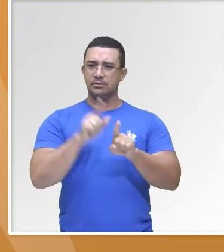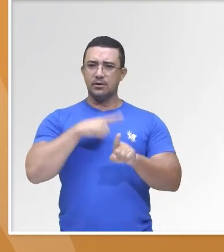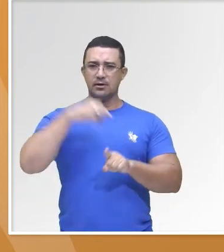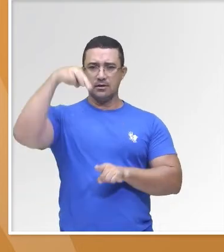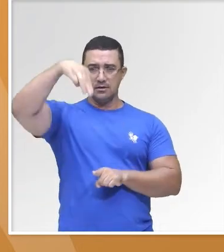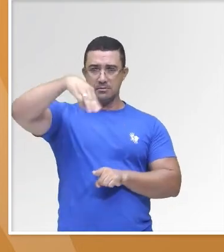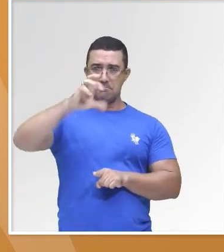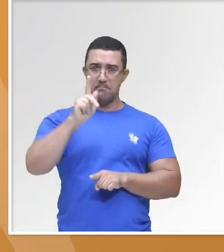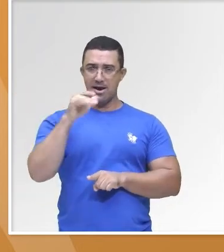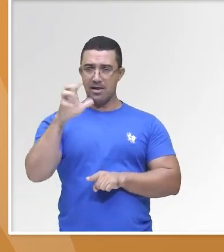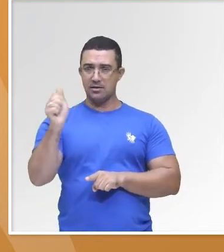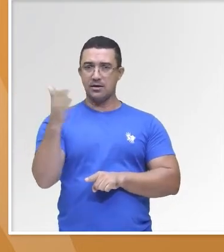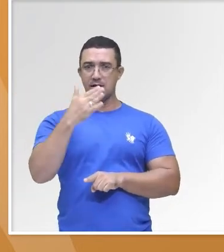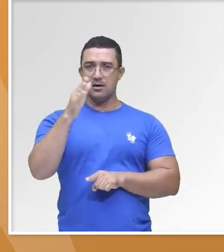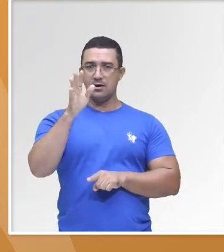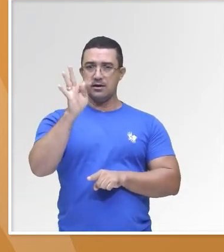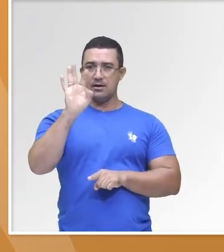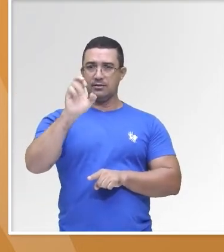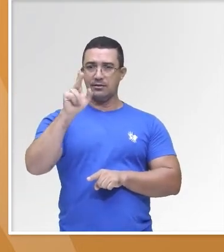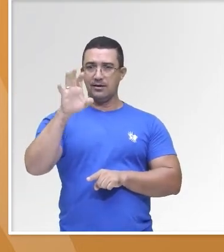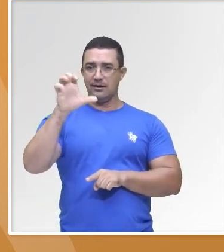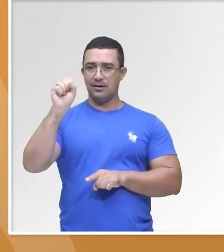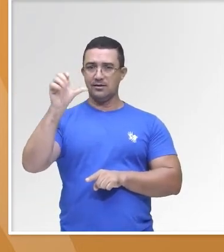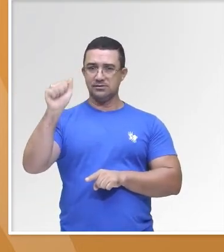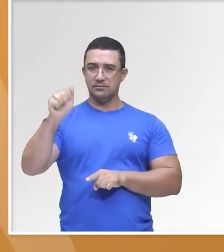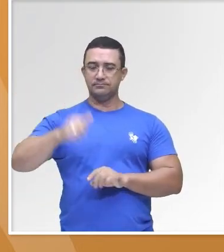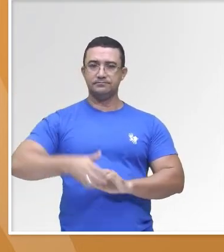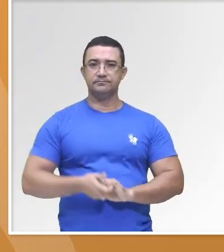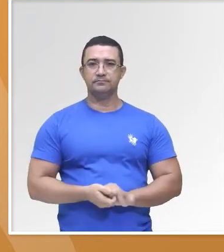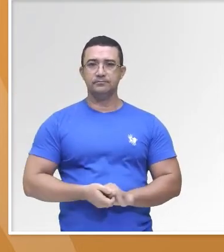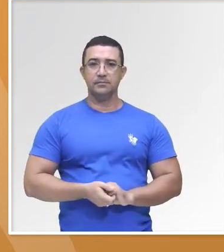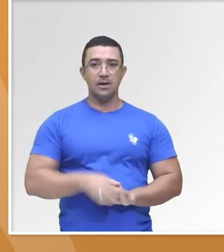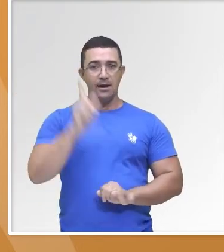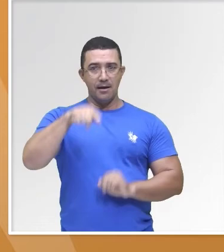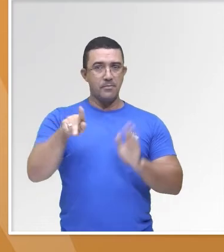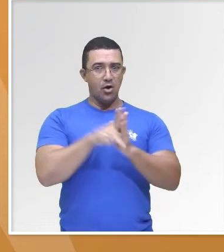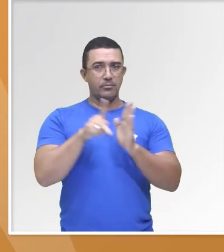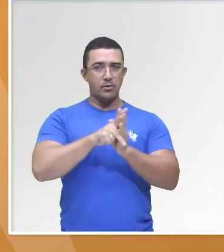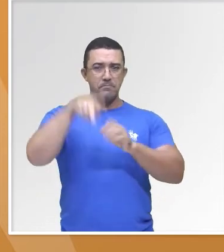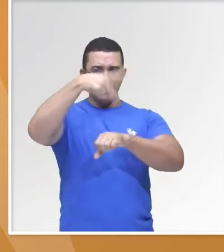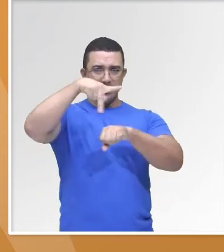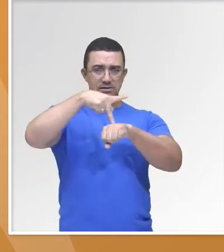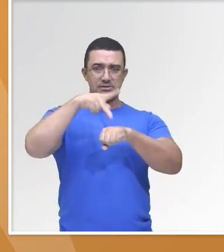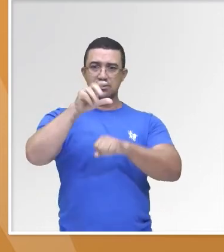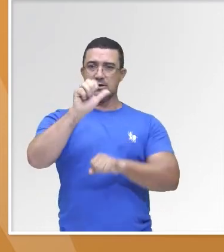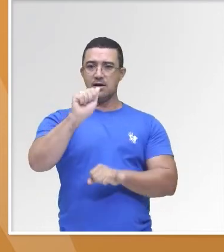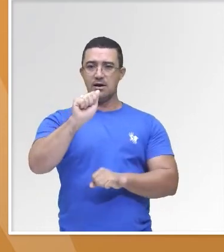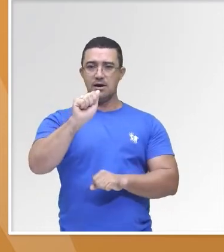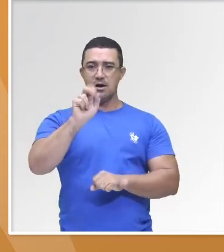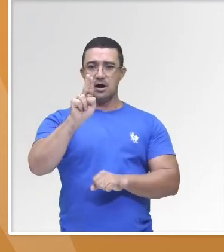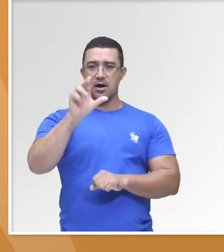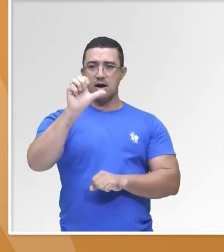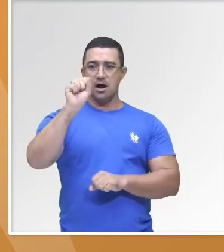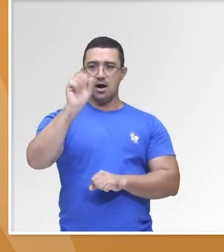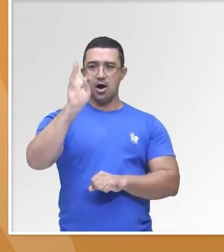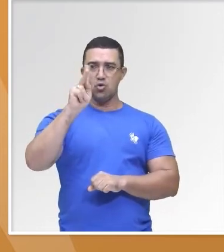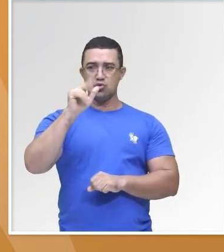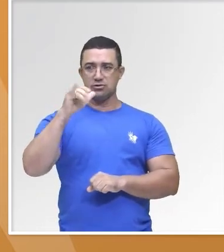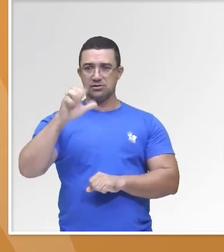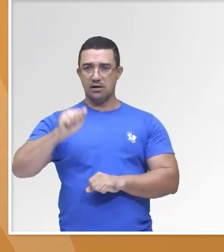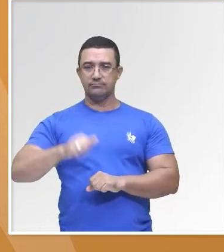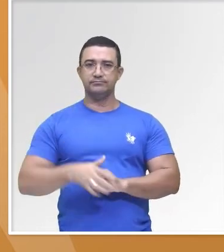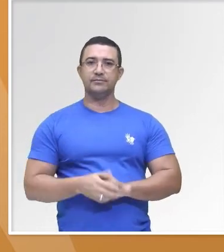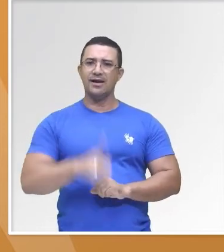Teresa da Áustria, tá, gente? Ela, inclusive, ela tem uma grande influência na nossa história, porque ela era